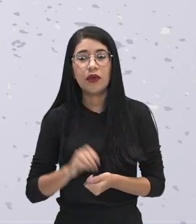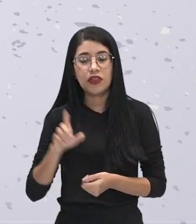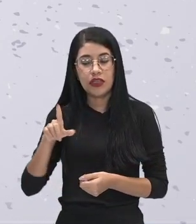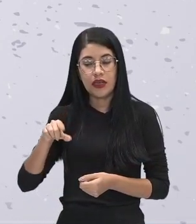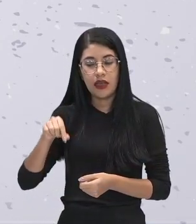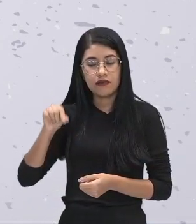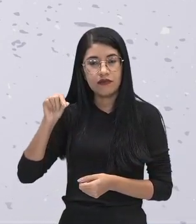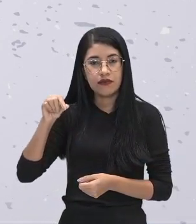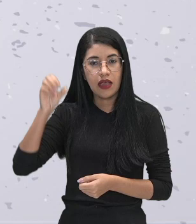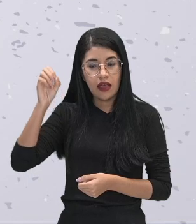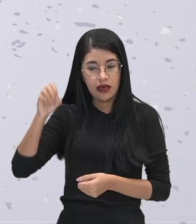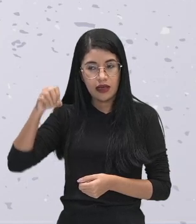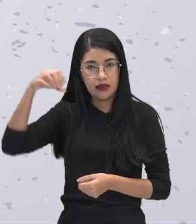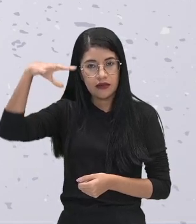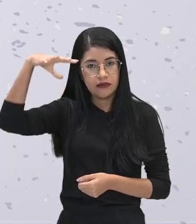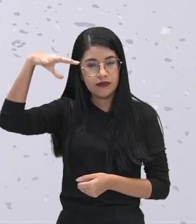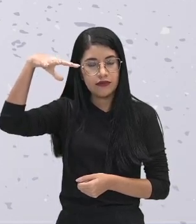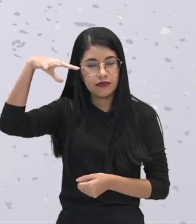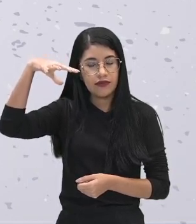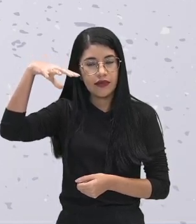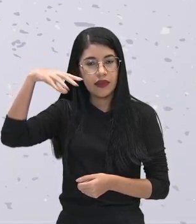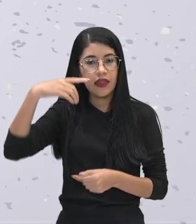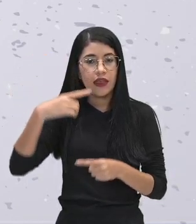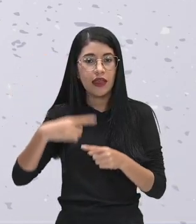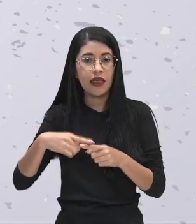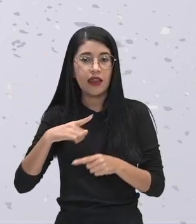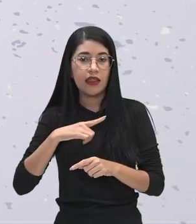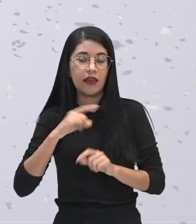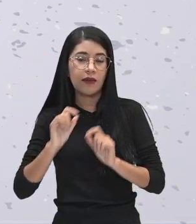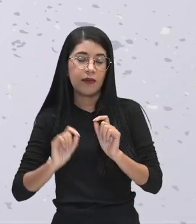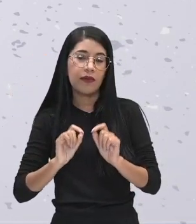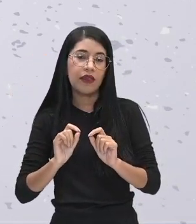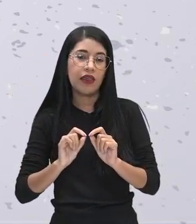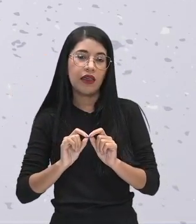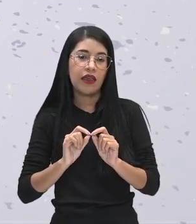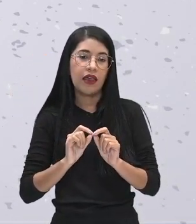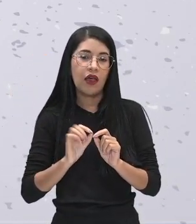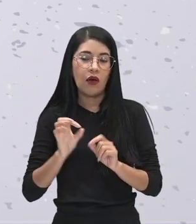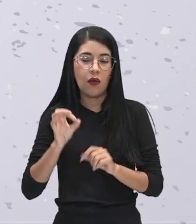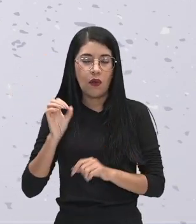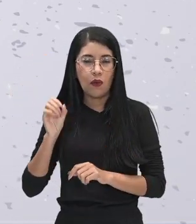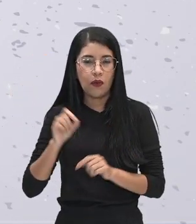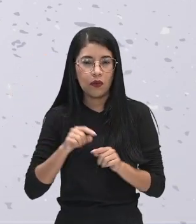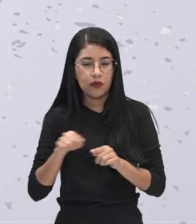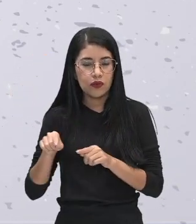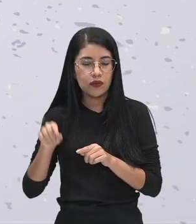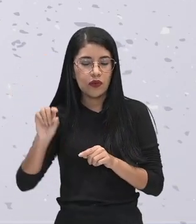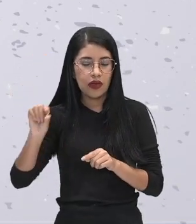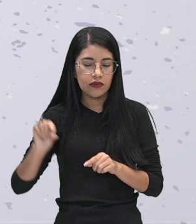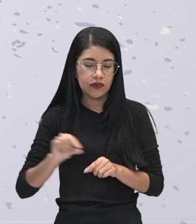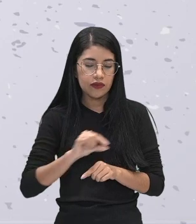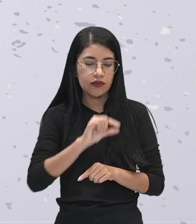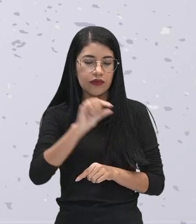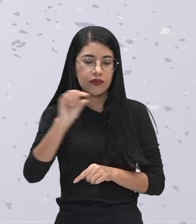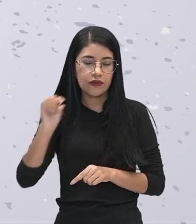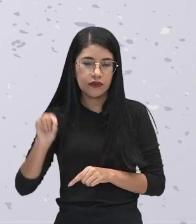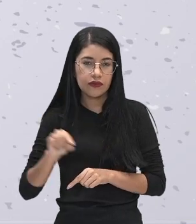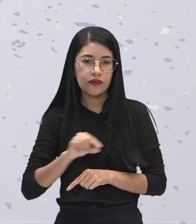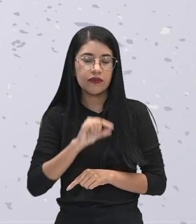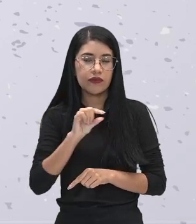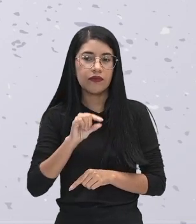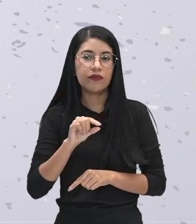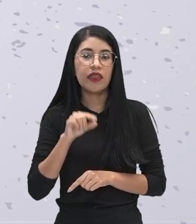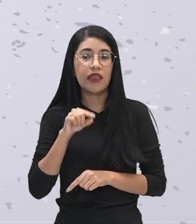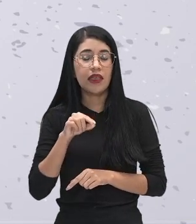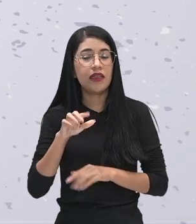a lâmpada acende, porque eu tenho esse movimento ordenado das cargas elétricas pelo circuito. Esse movimento